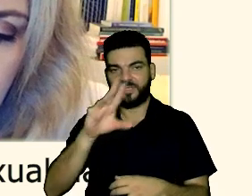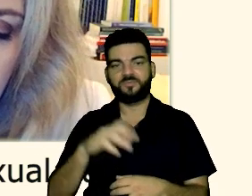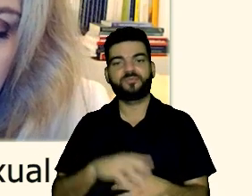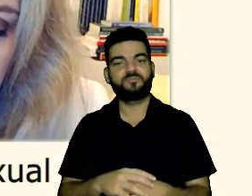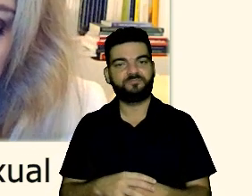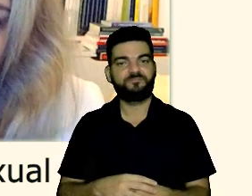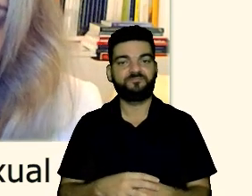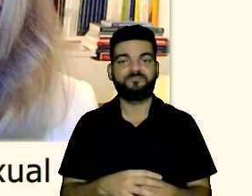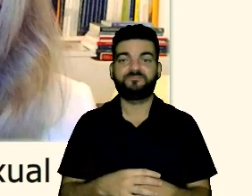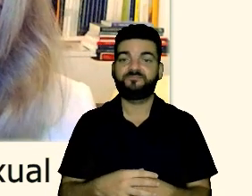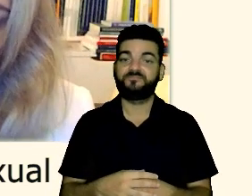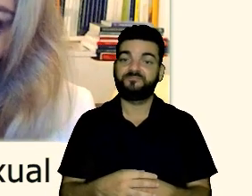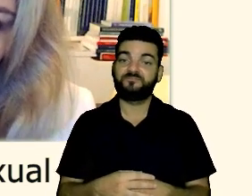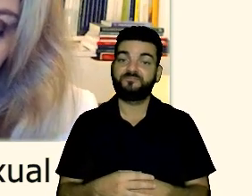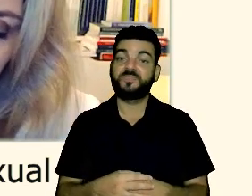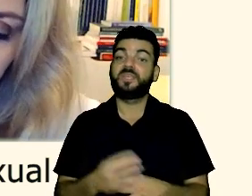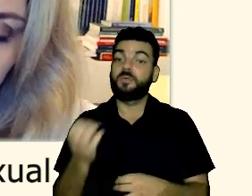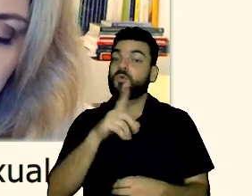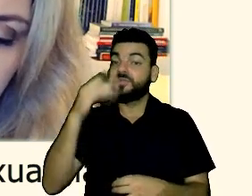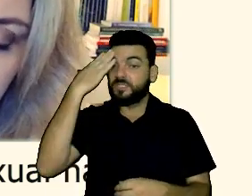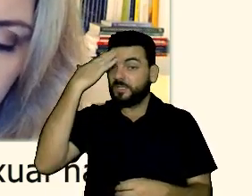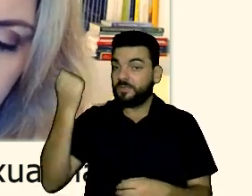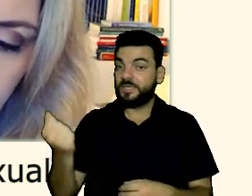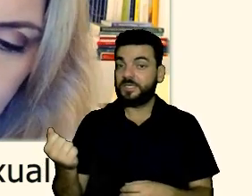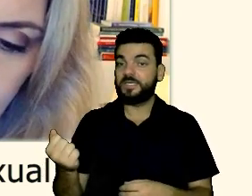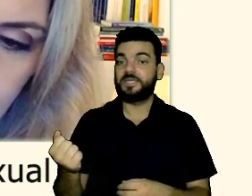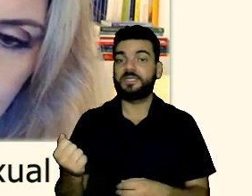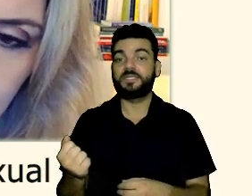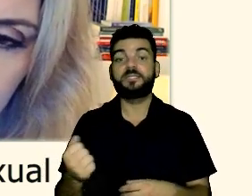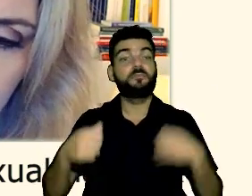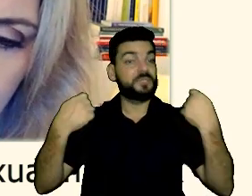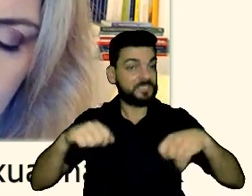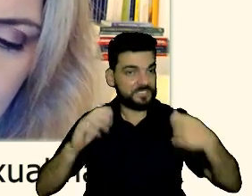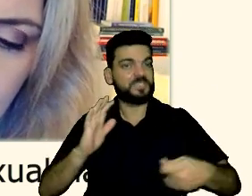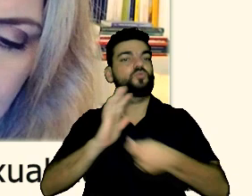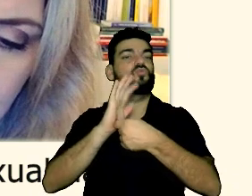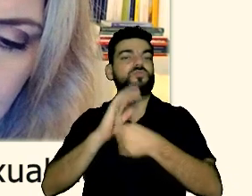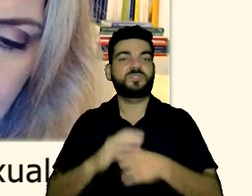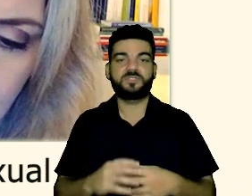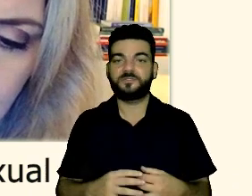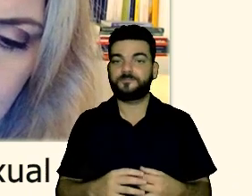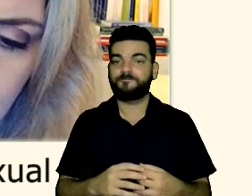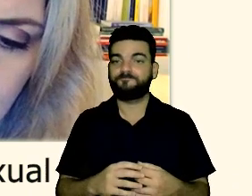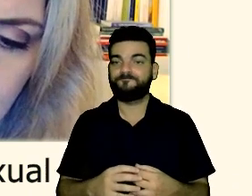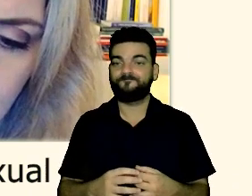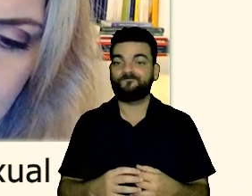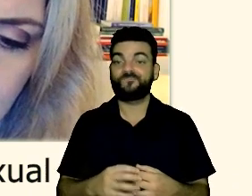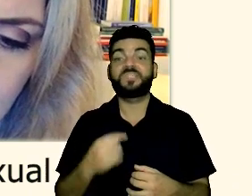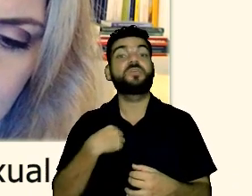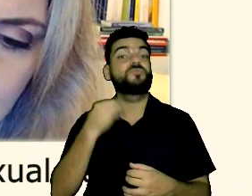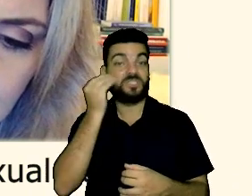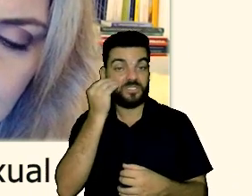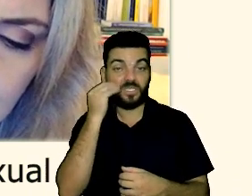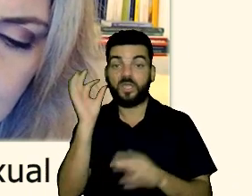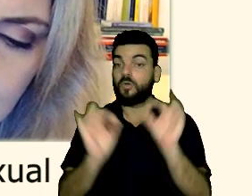como também uma denúncia formalizada para a CEAMA, que vai ser tratada com total sigilo, né? E é importante